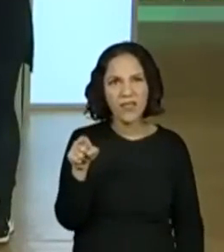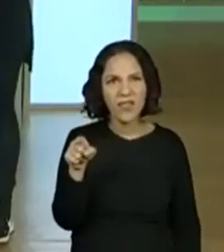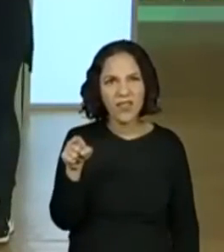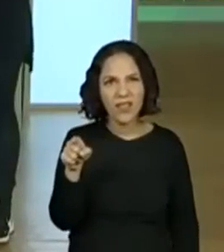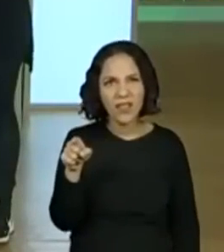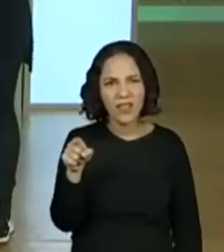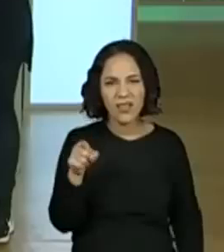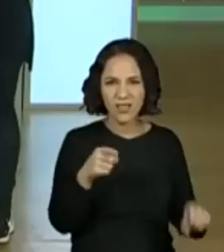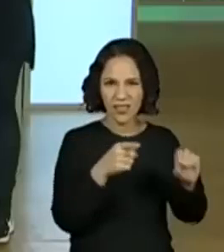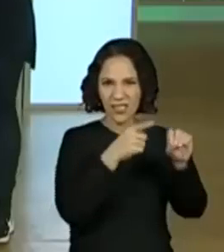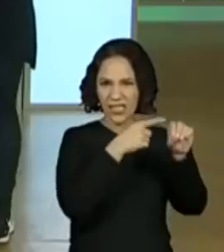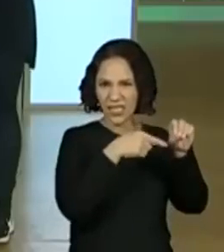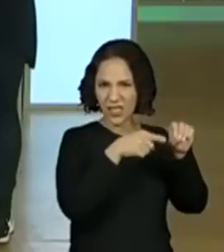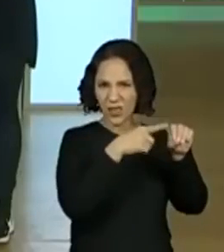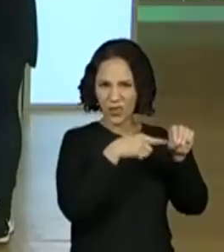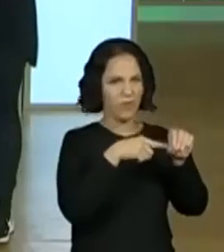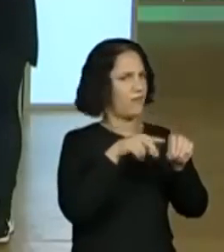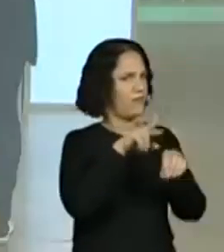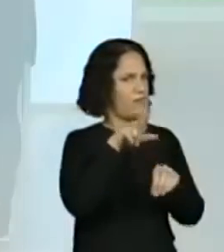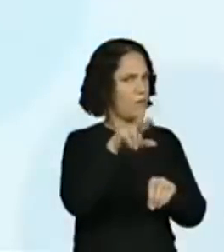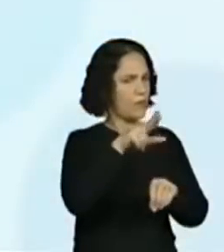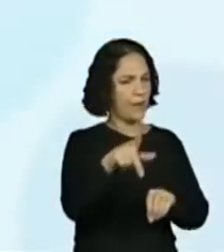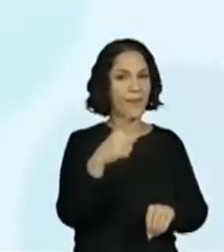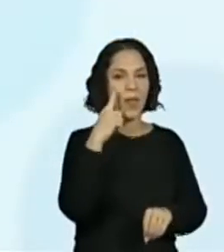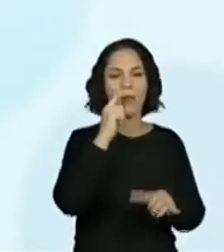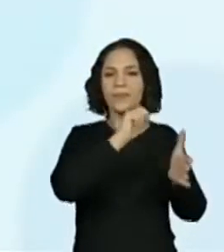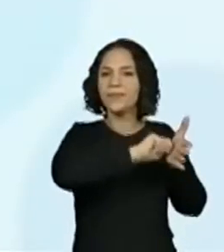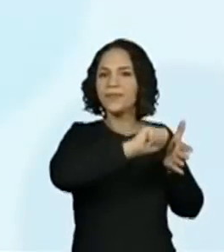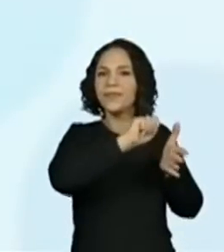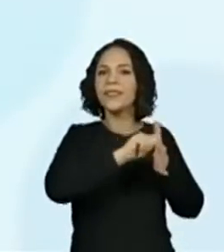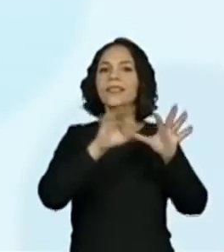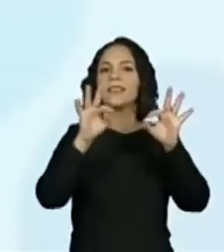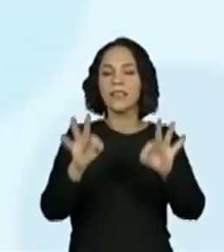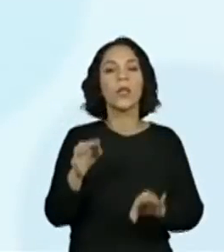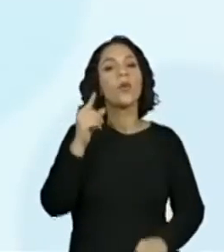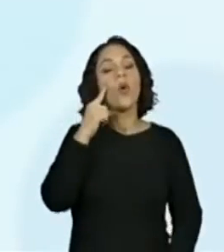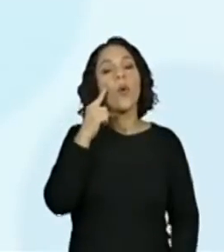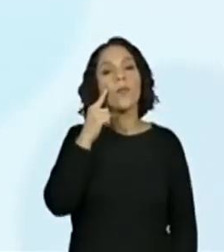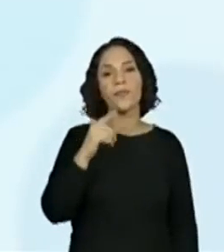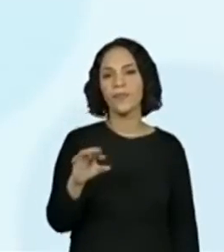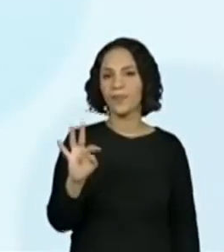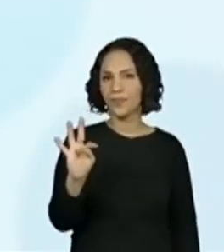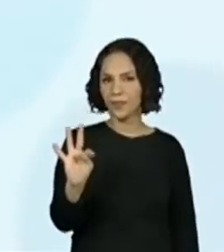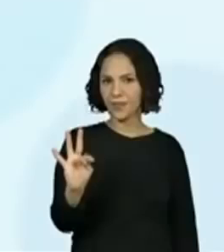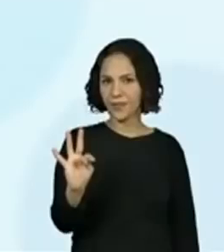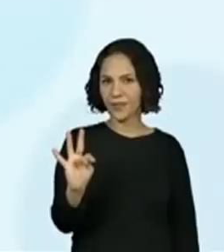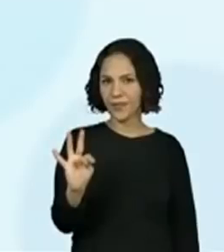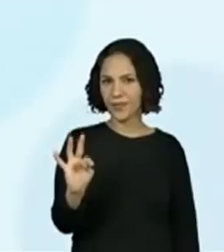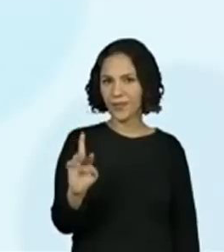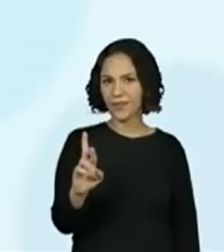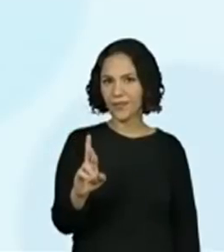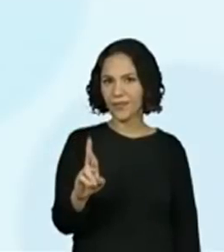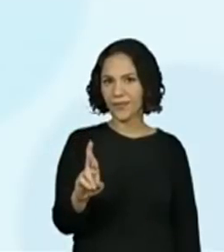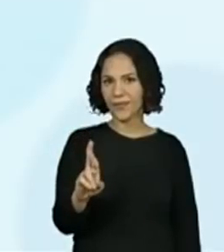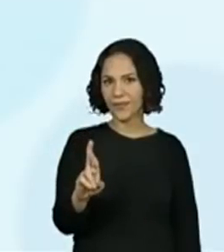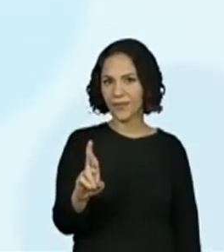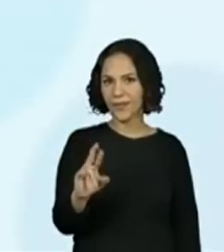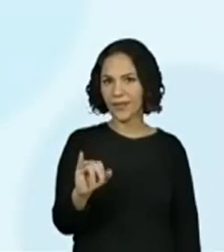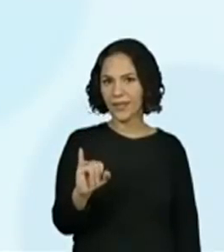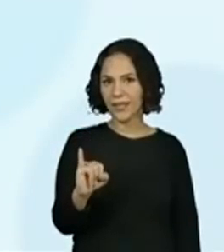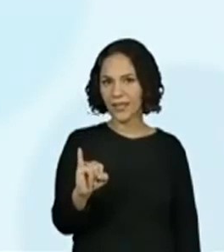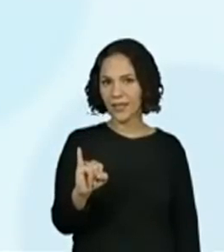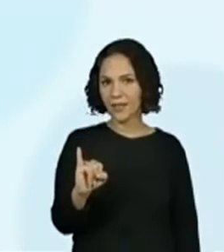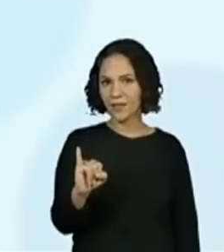vamos fazer? Riscar aqui, certo? E colocar corretamente. Então,